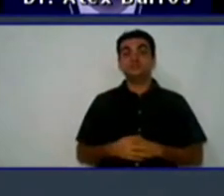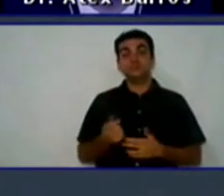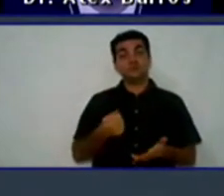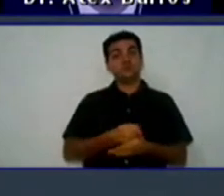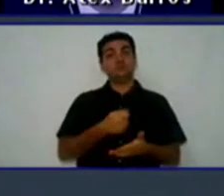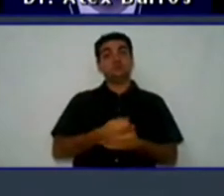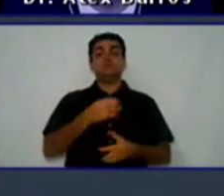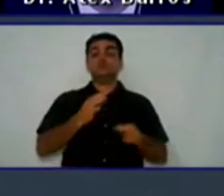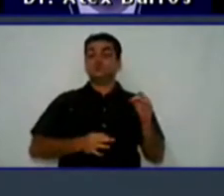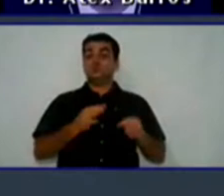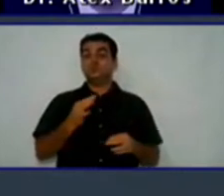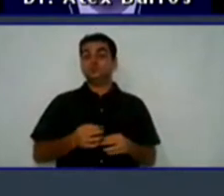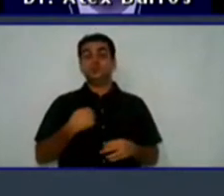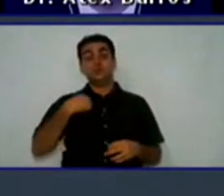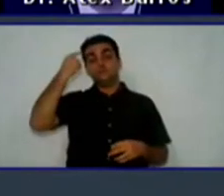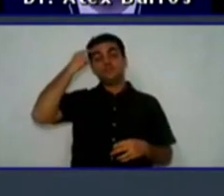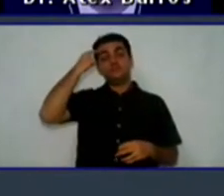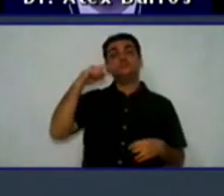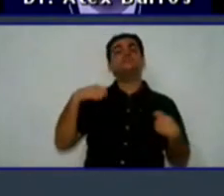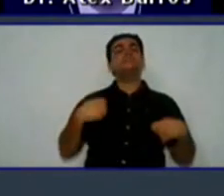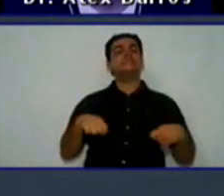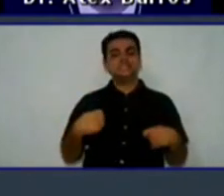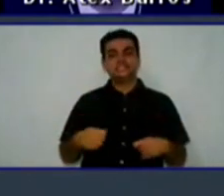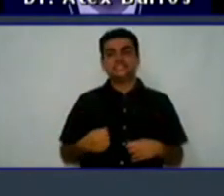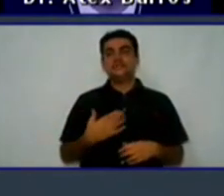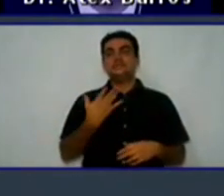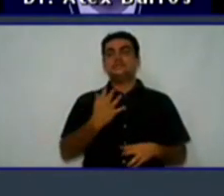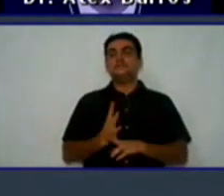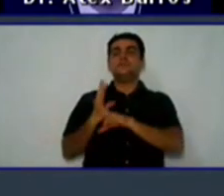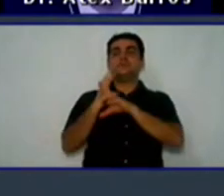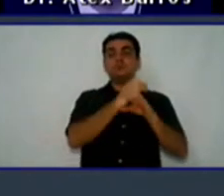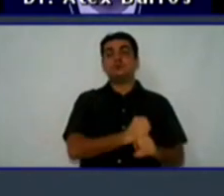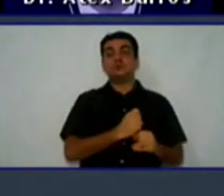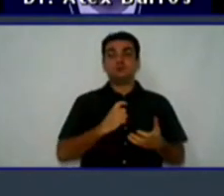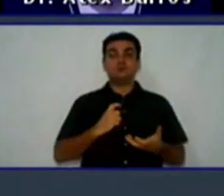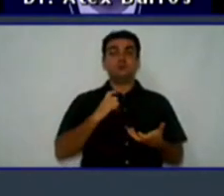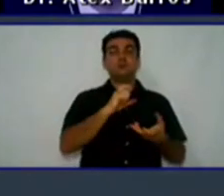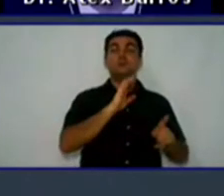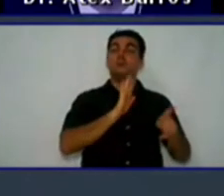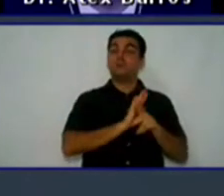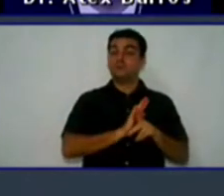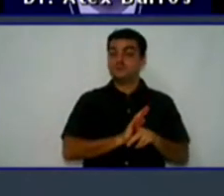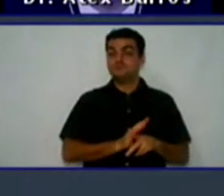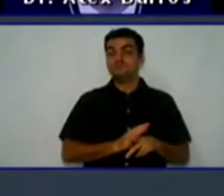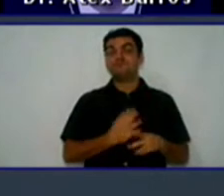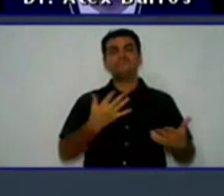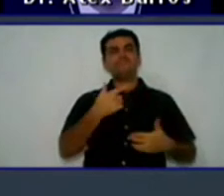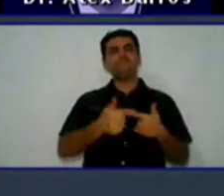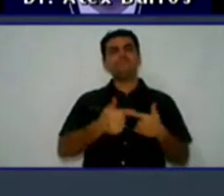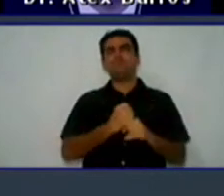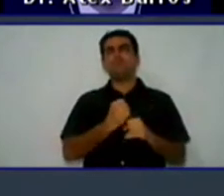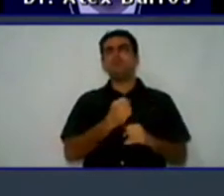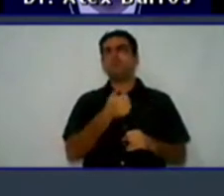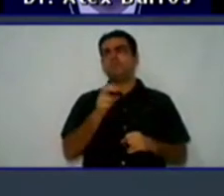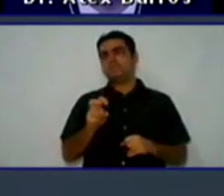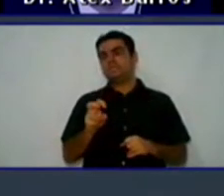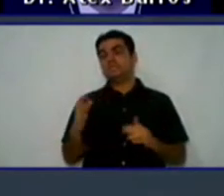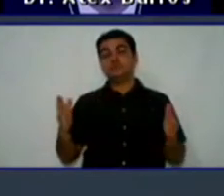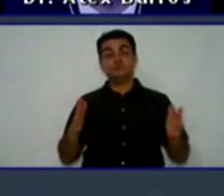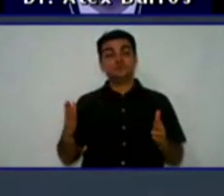do julgado, segundo penso, deve-se considerar o montante recebido do fundo partidário no exercício de 2015,